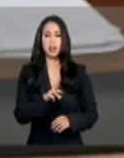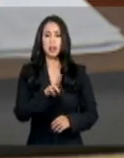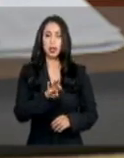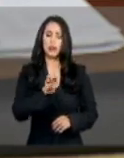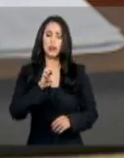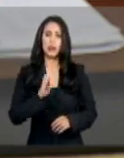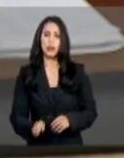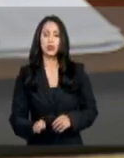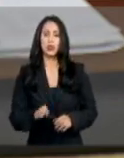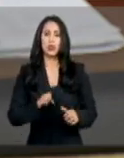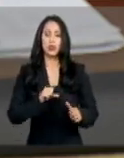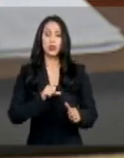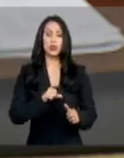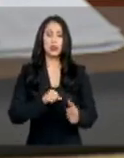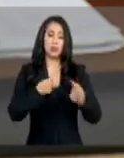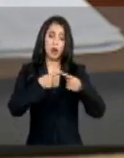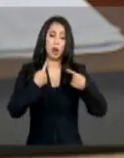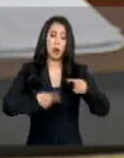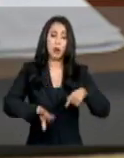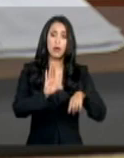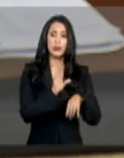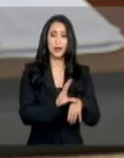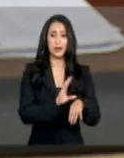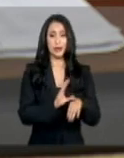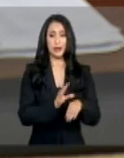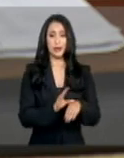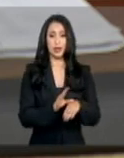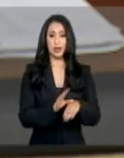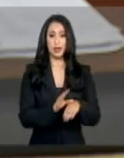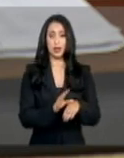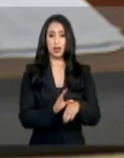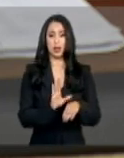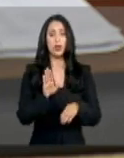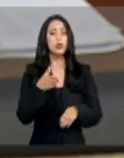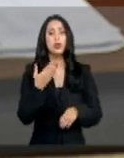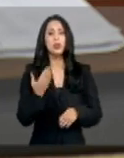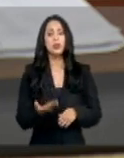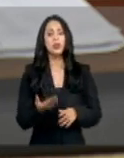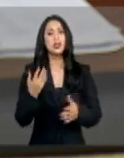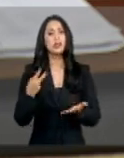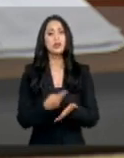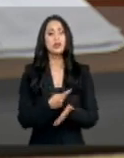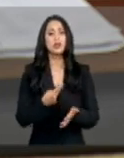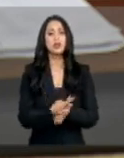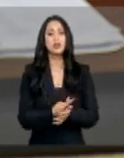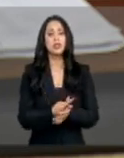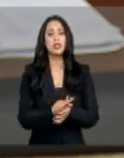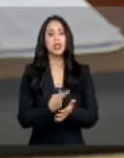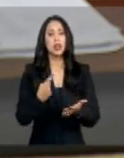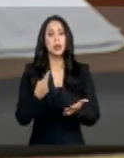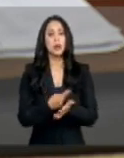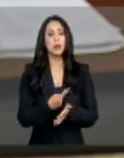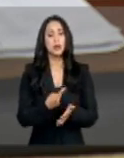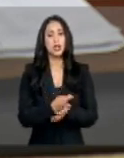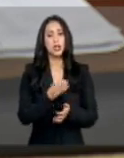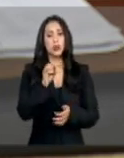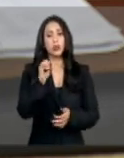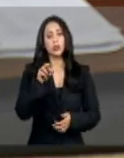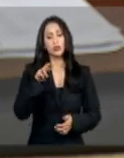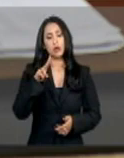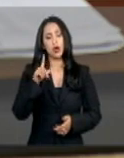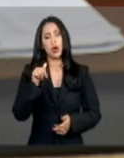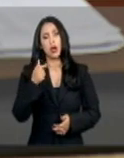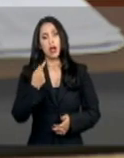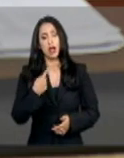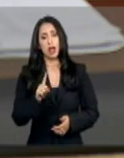à constituição federal qual seria o dispositivo infringido pelo órgão por o